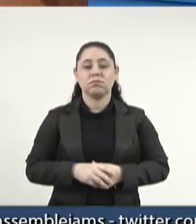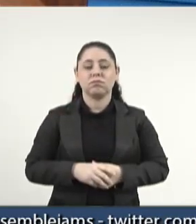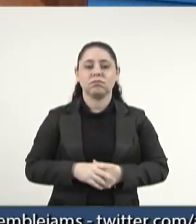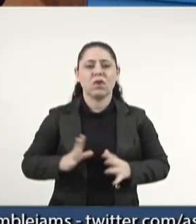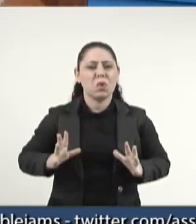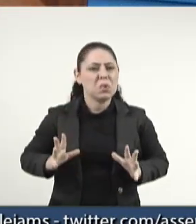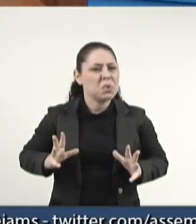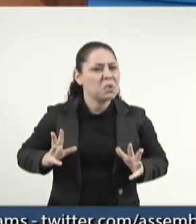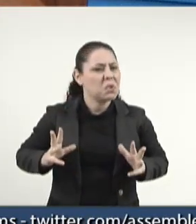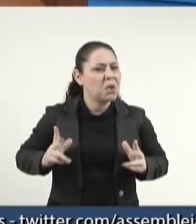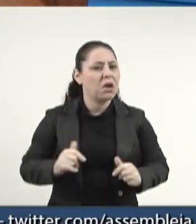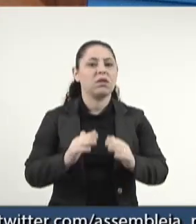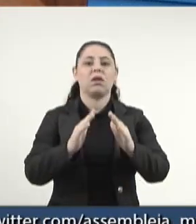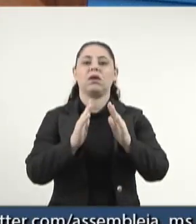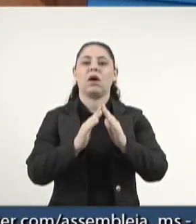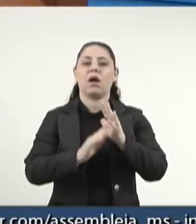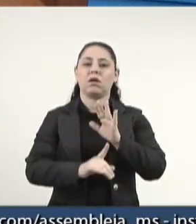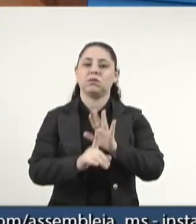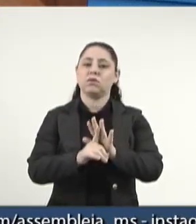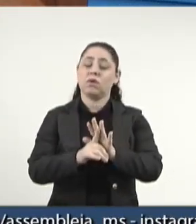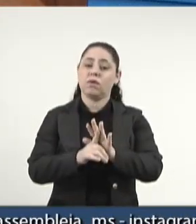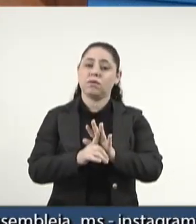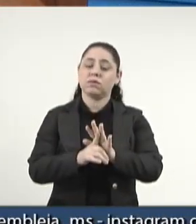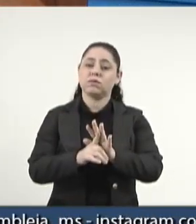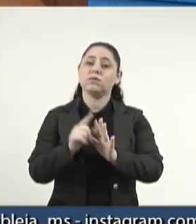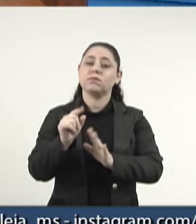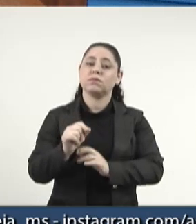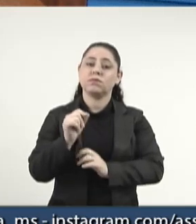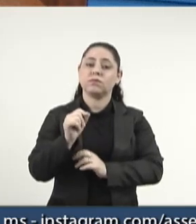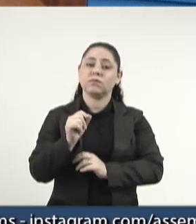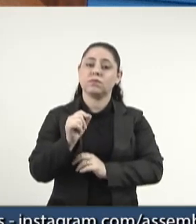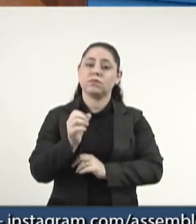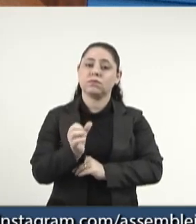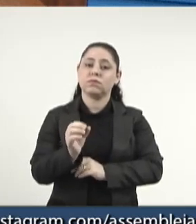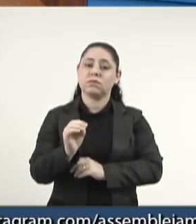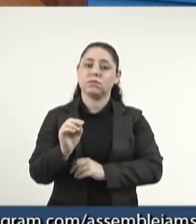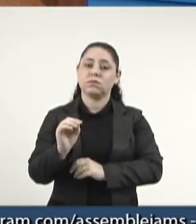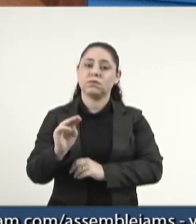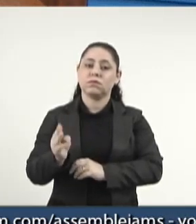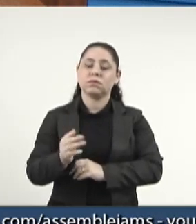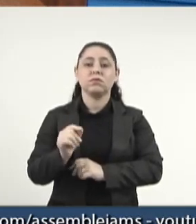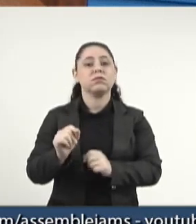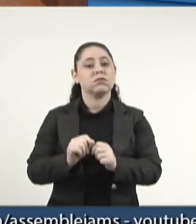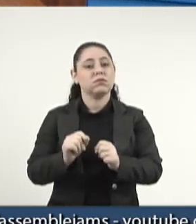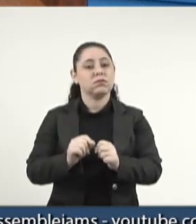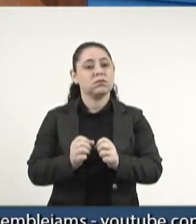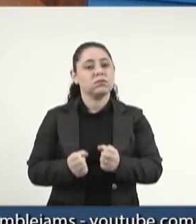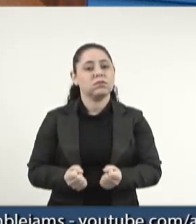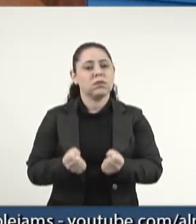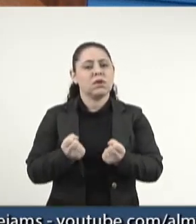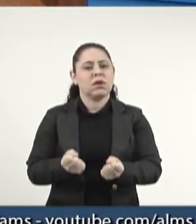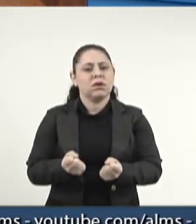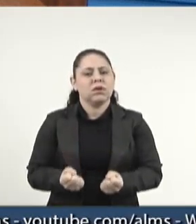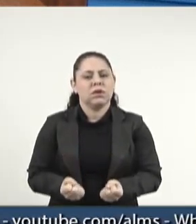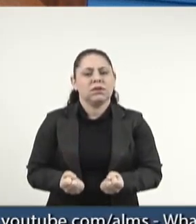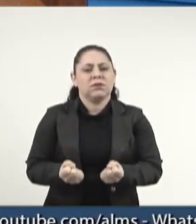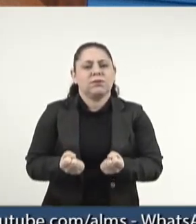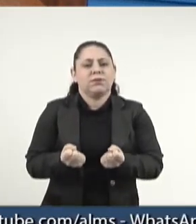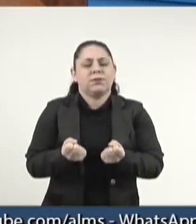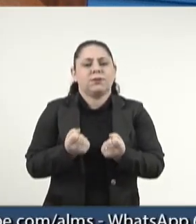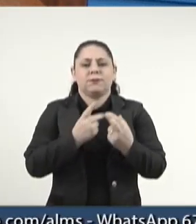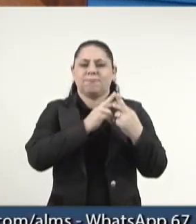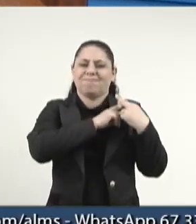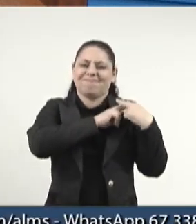toda essa casa, o que gostaria, o que foi convencida a dar esses 60 milhões, era para que o peso aliviasse toda a carga que